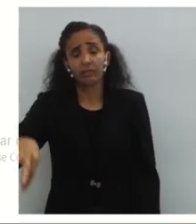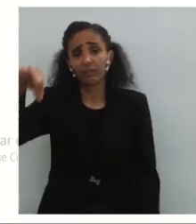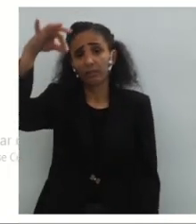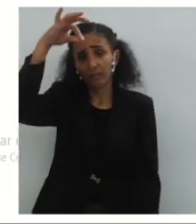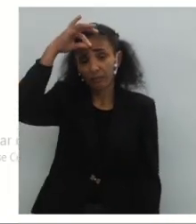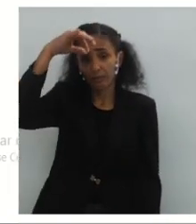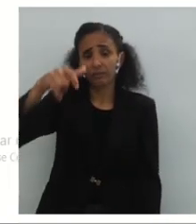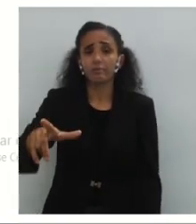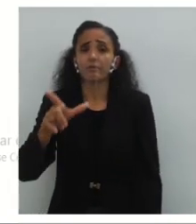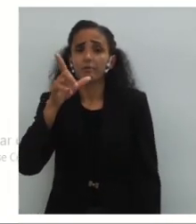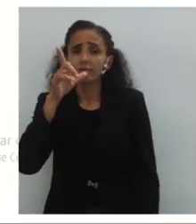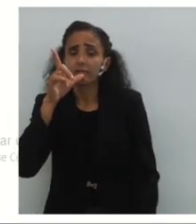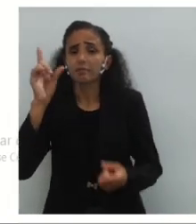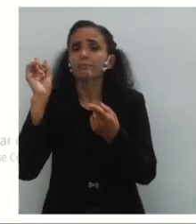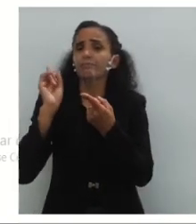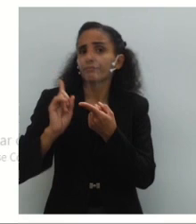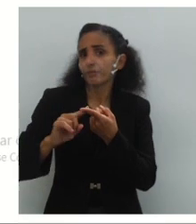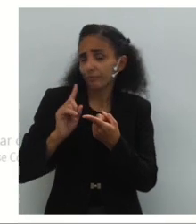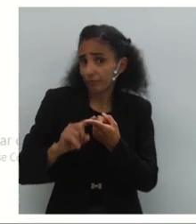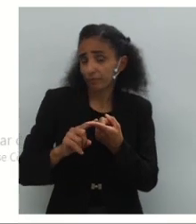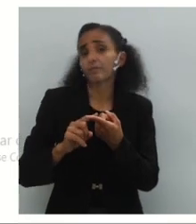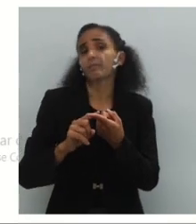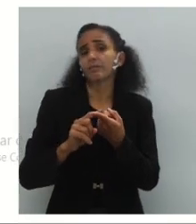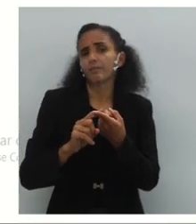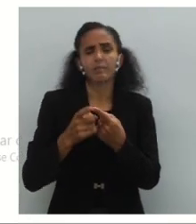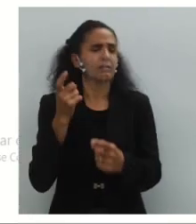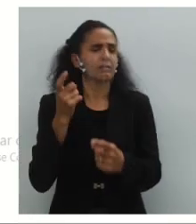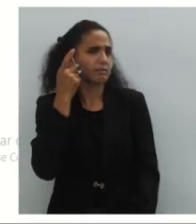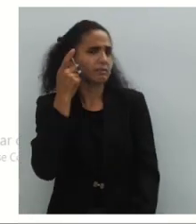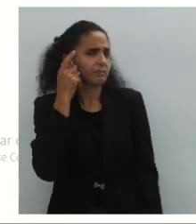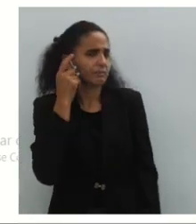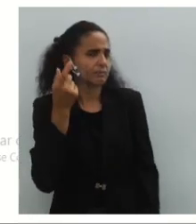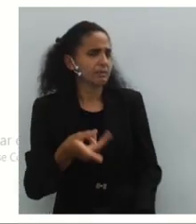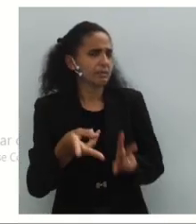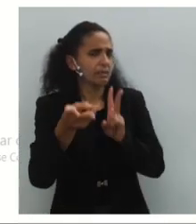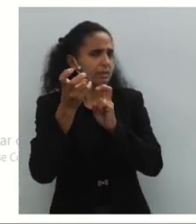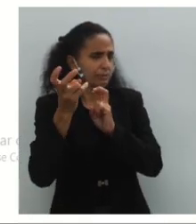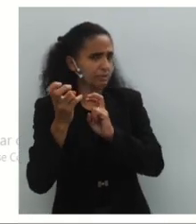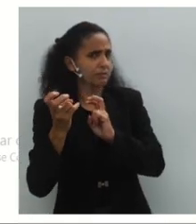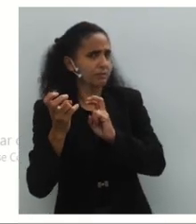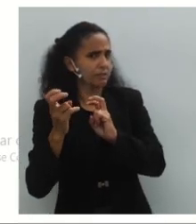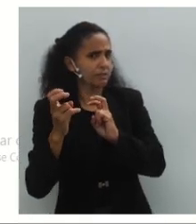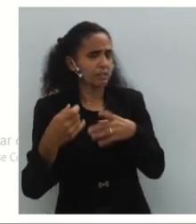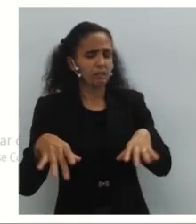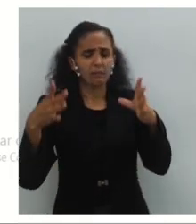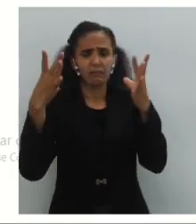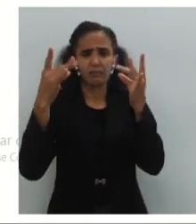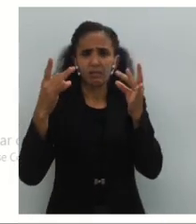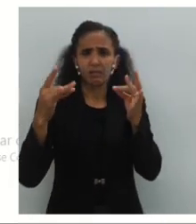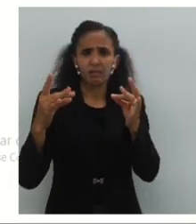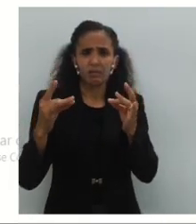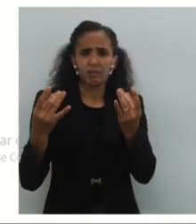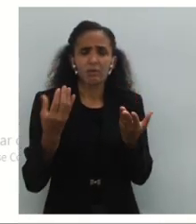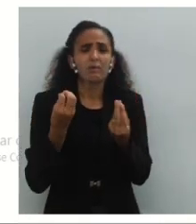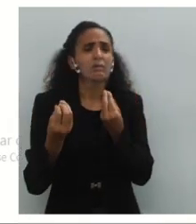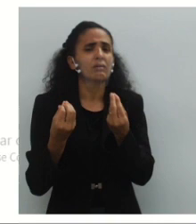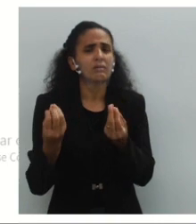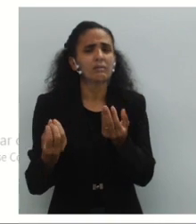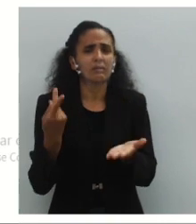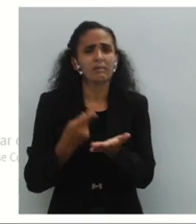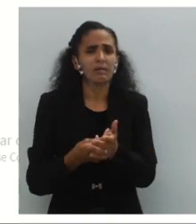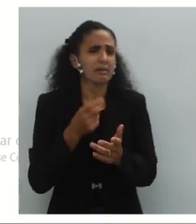genitália, e a gente tem a herpes labial, que costumamente ou